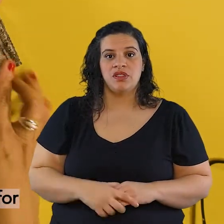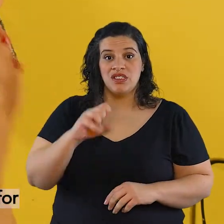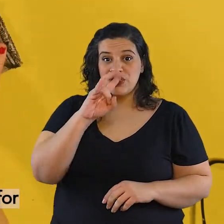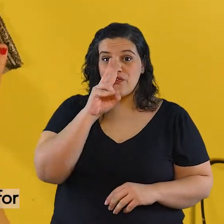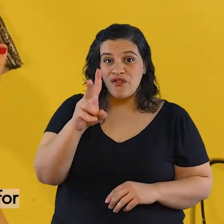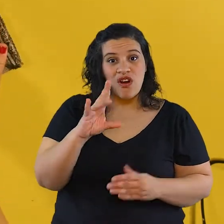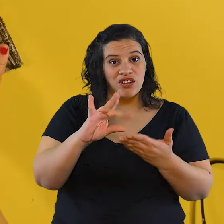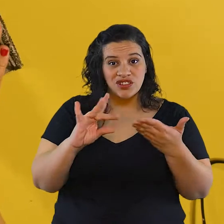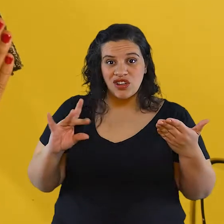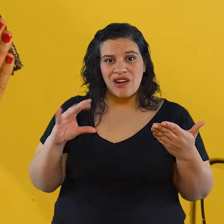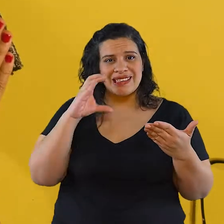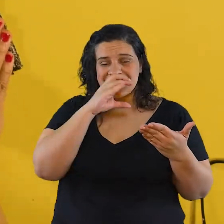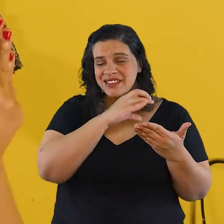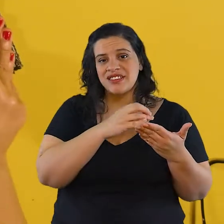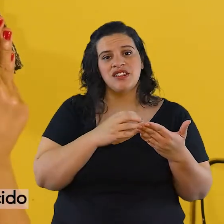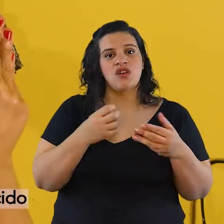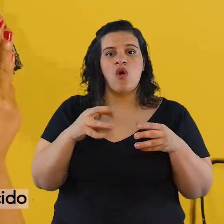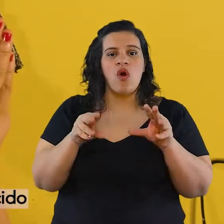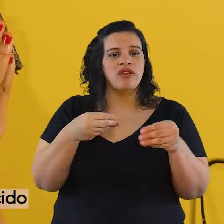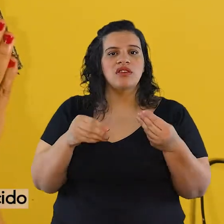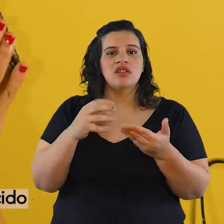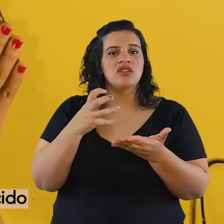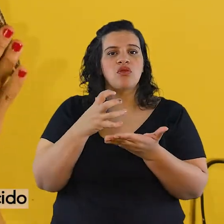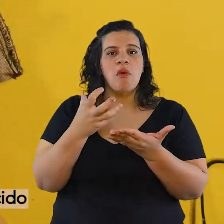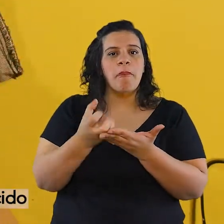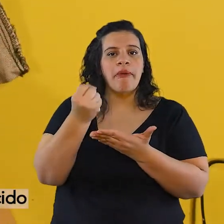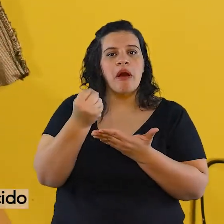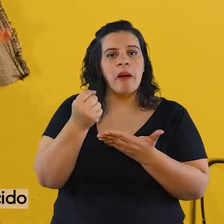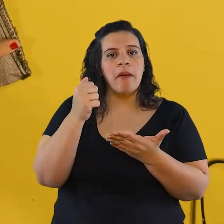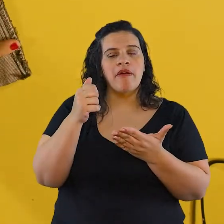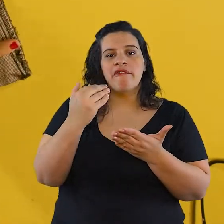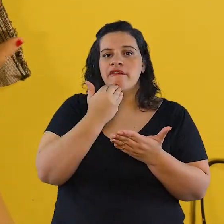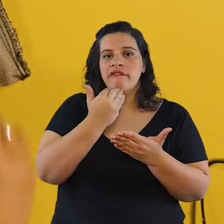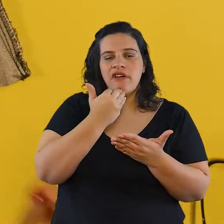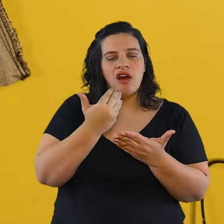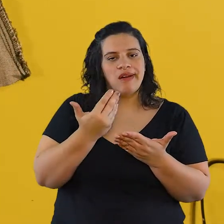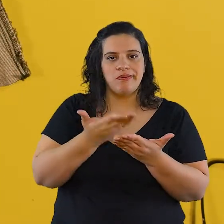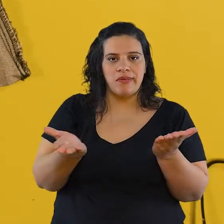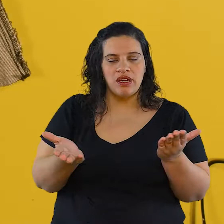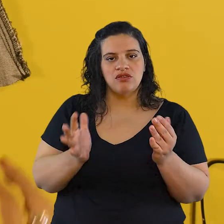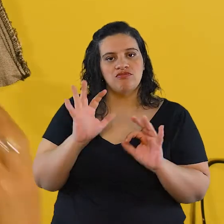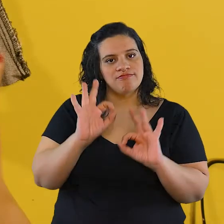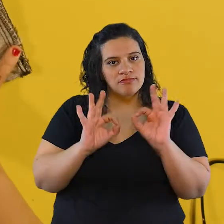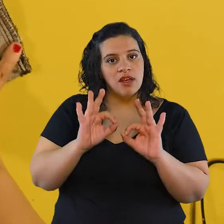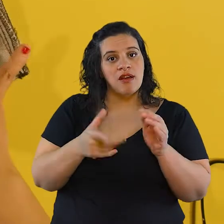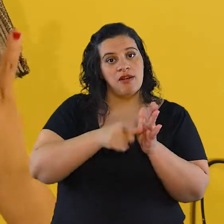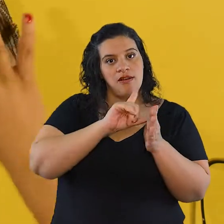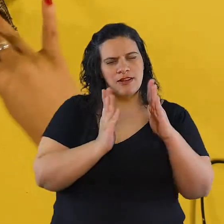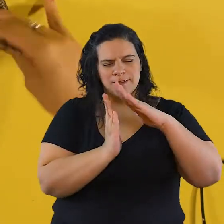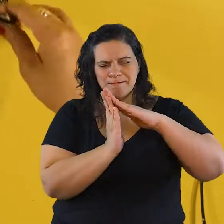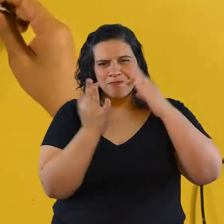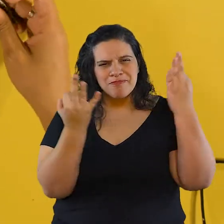Se a sua cola for bem potente ou estiver bem quente, ou dependendo do tecido, vai acabar deixando uma falha ali,